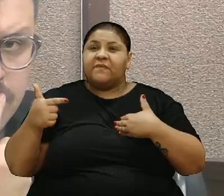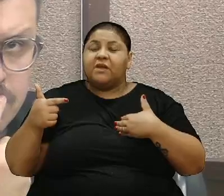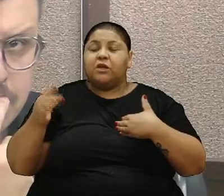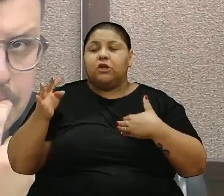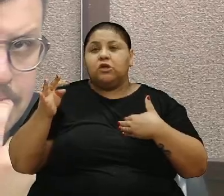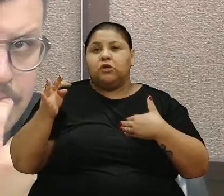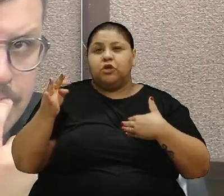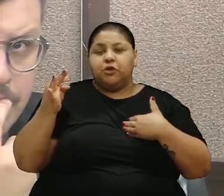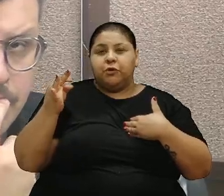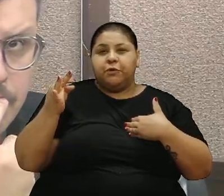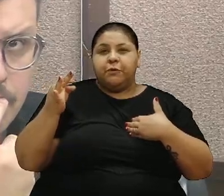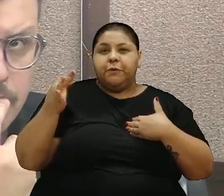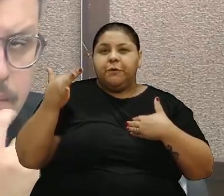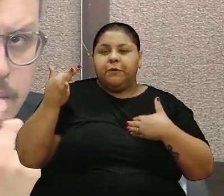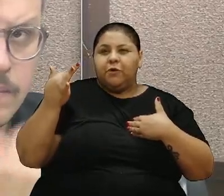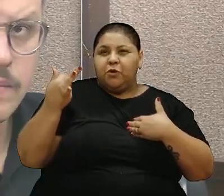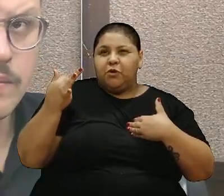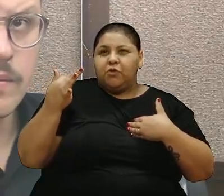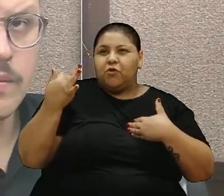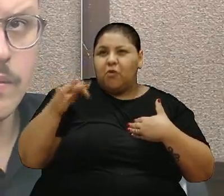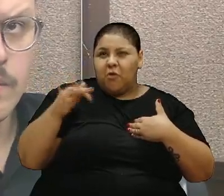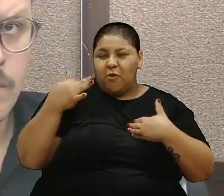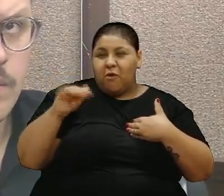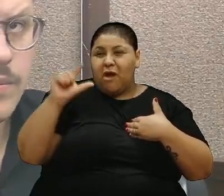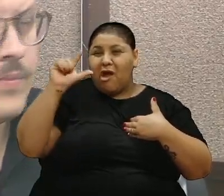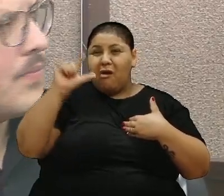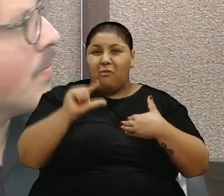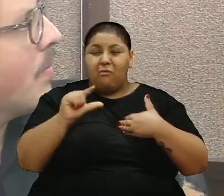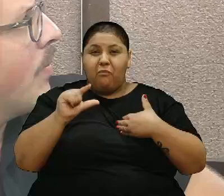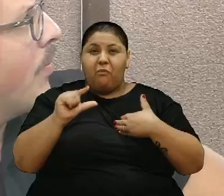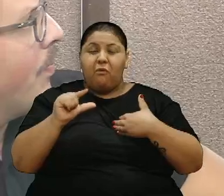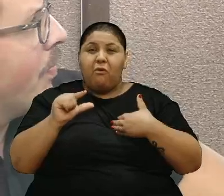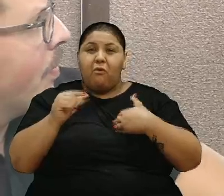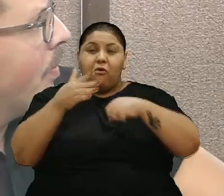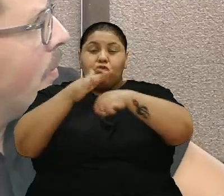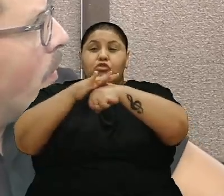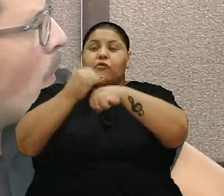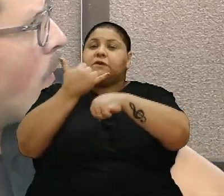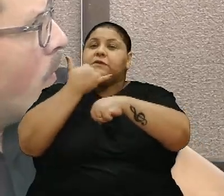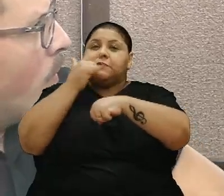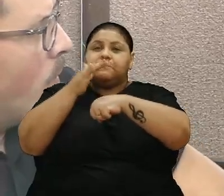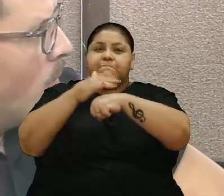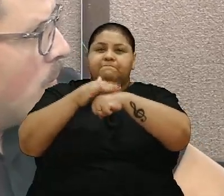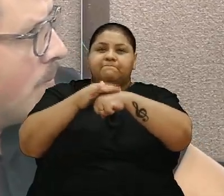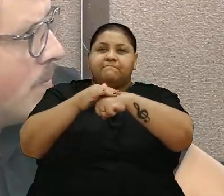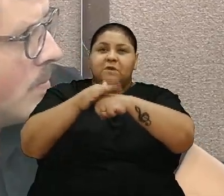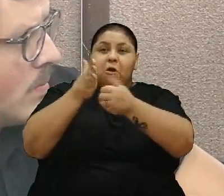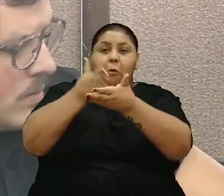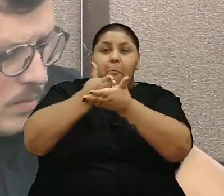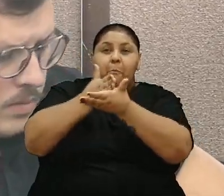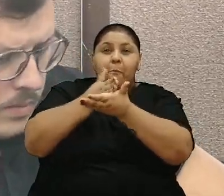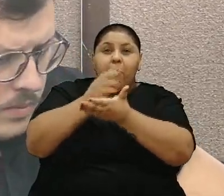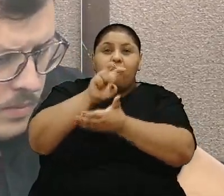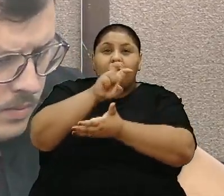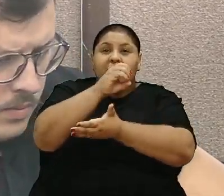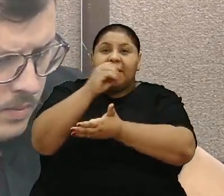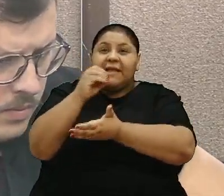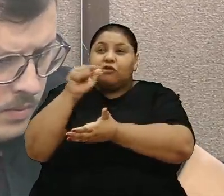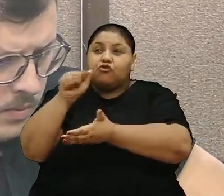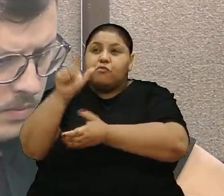comorbidades que existem é muito pouco, perante ao município de, pasmem, 500 mil de habitantes.